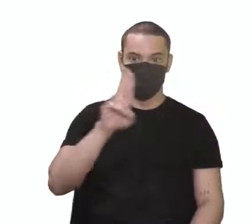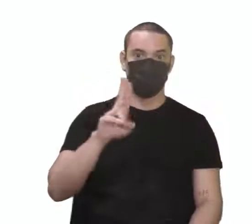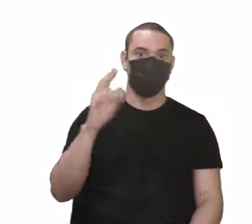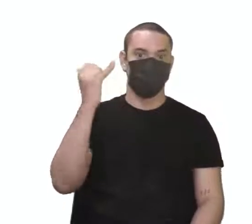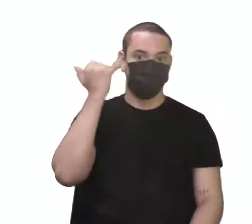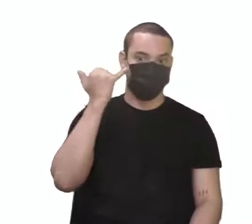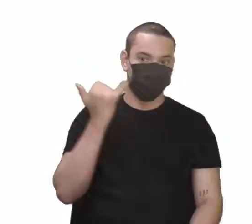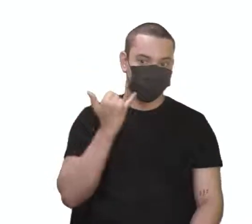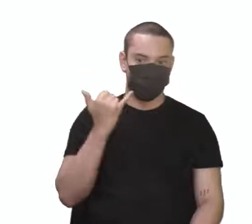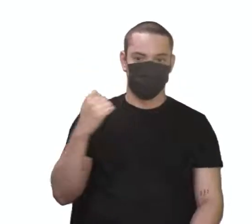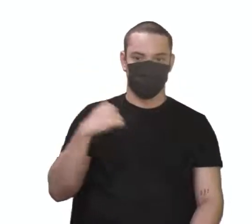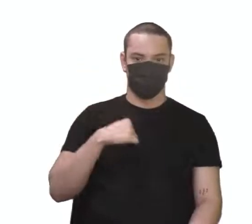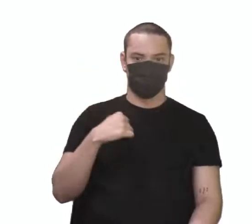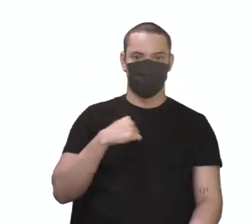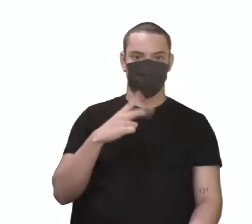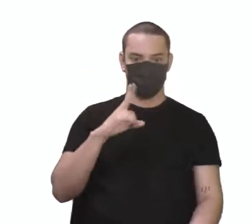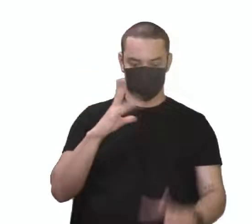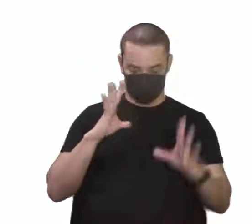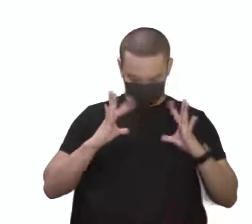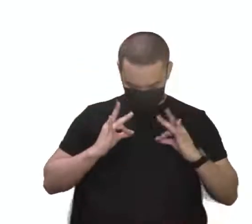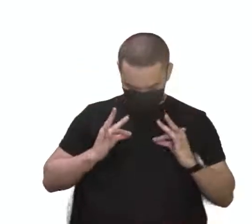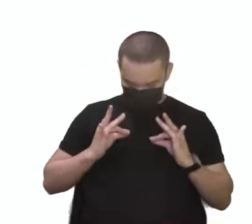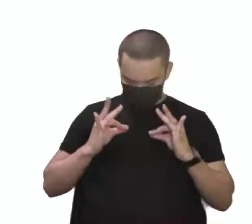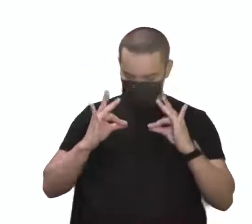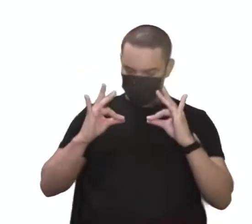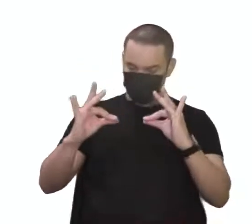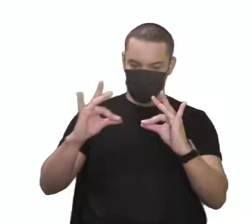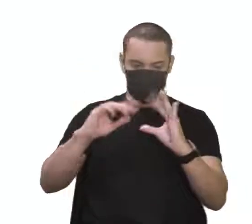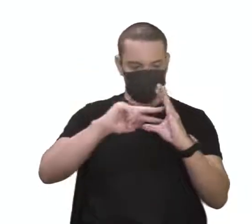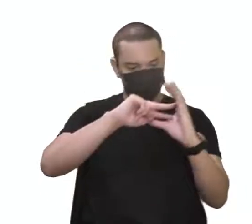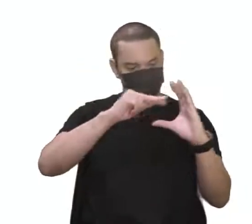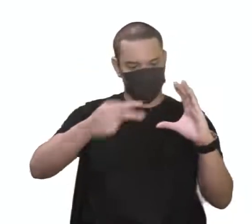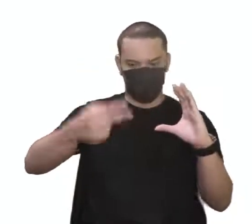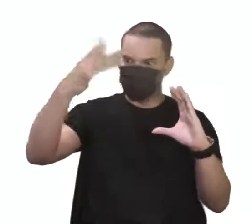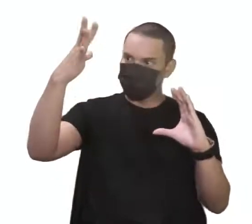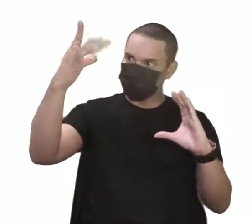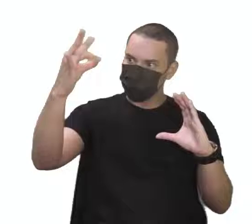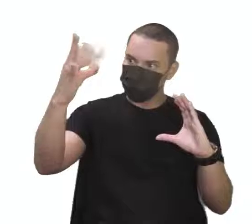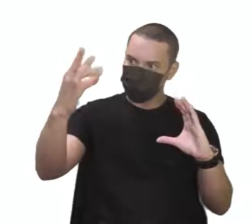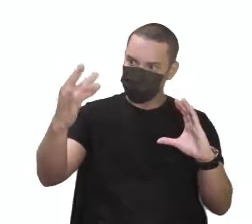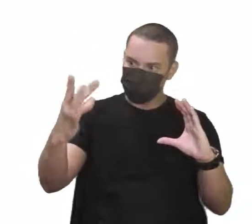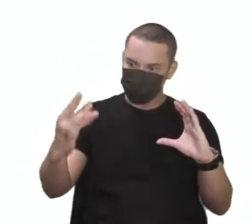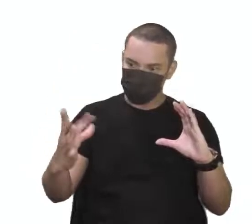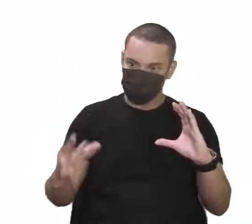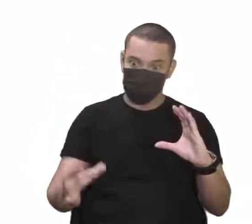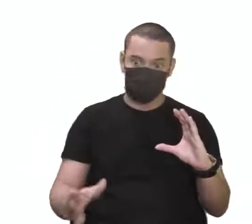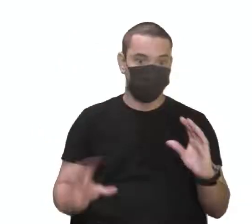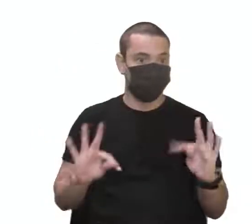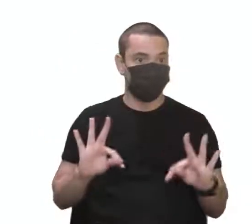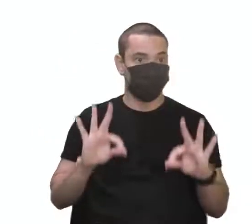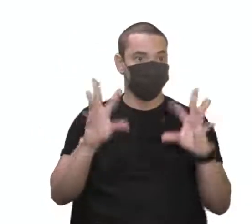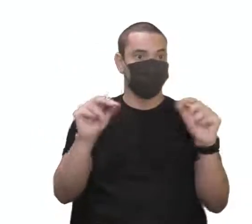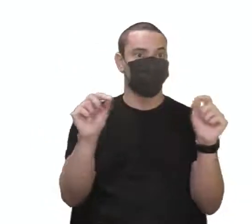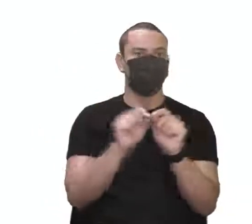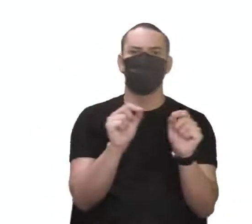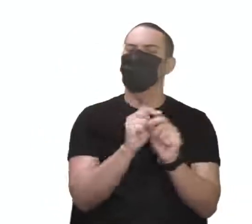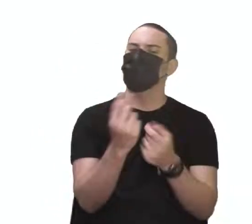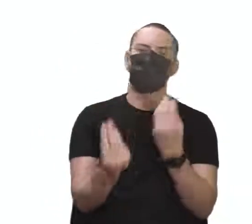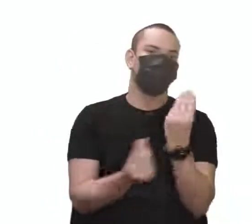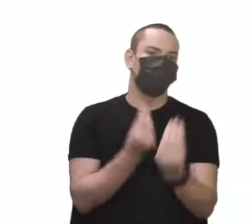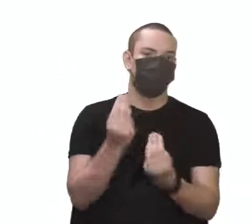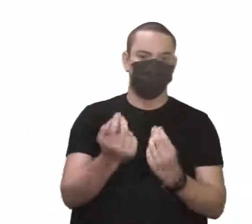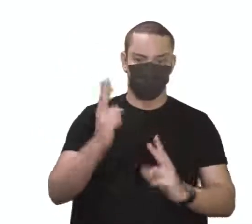aqui. Você pega o genoma do Vitor, descreve todo ele, tá? Fazendo como,